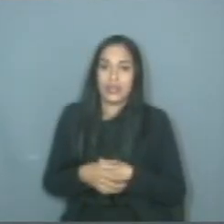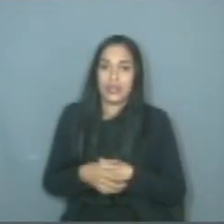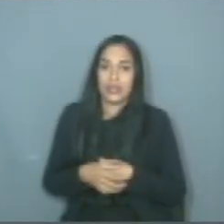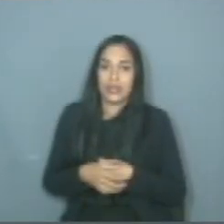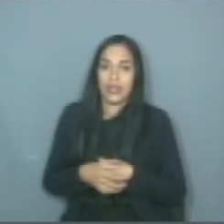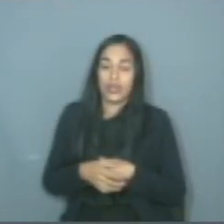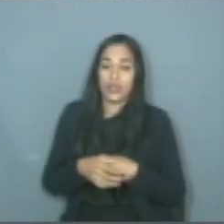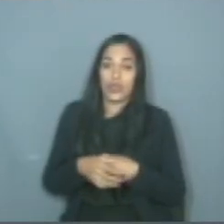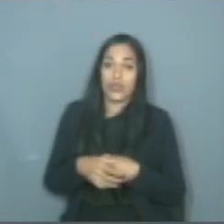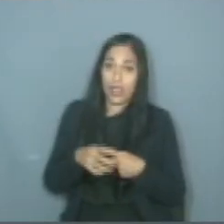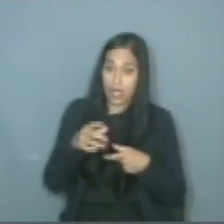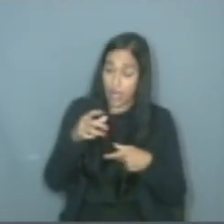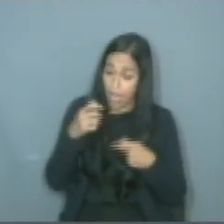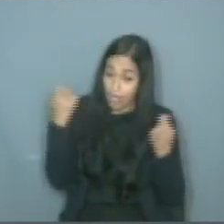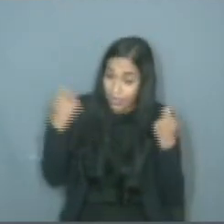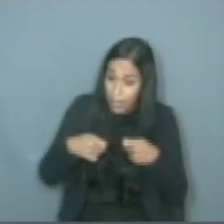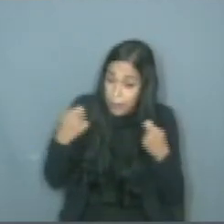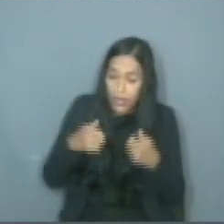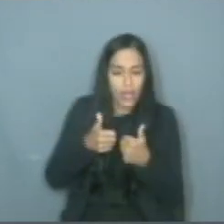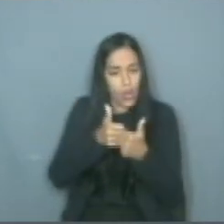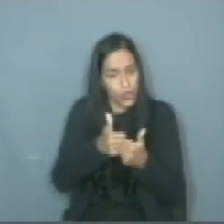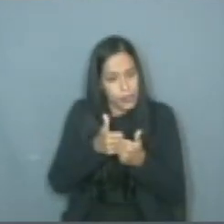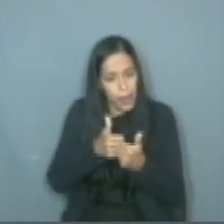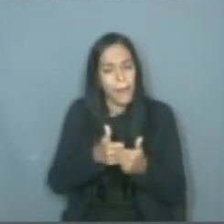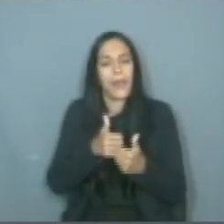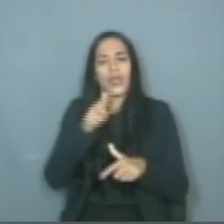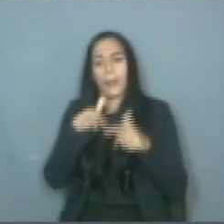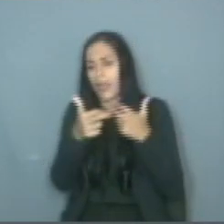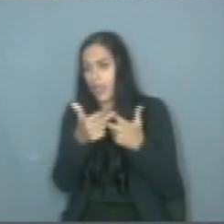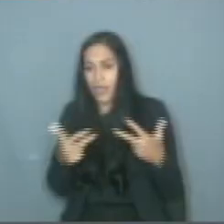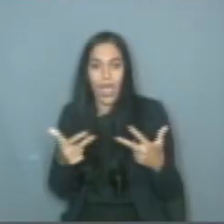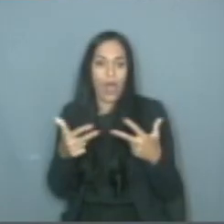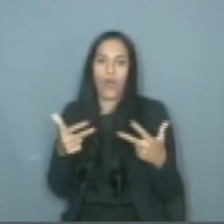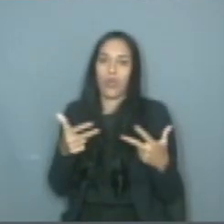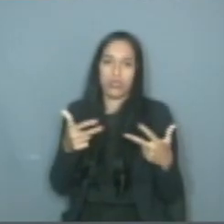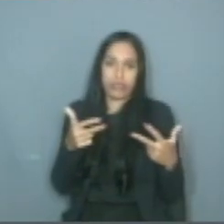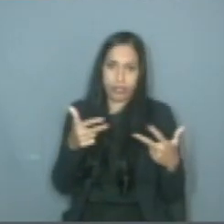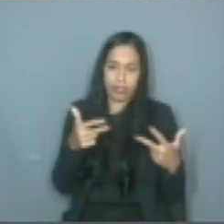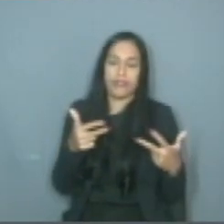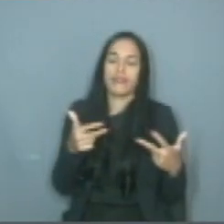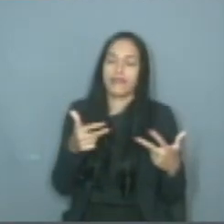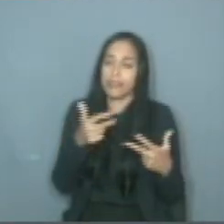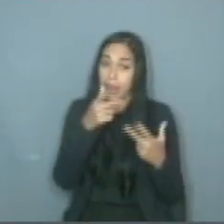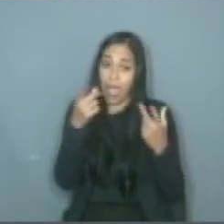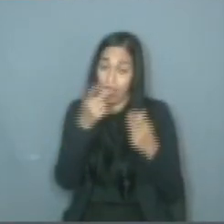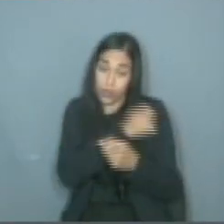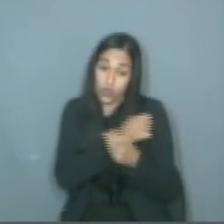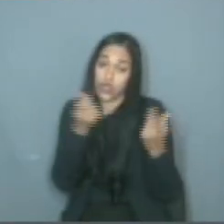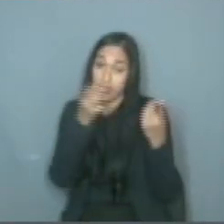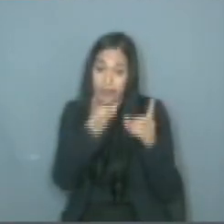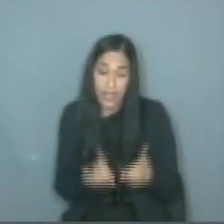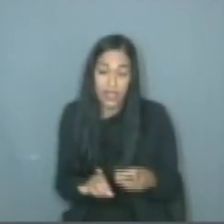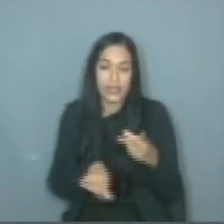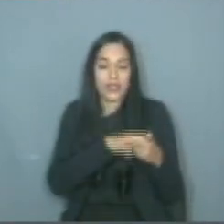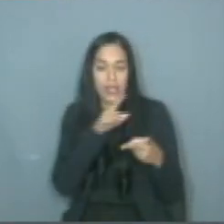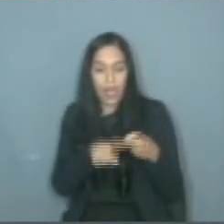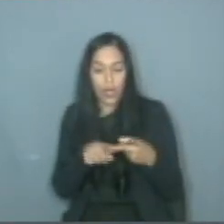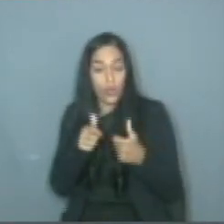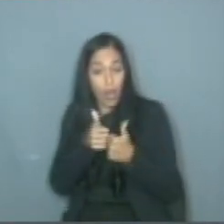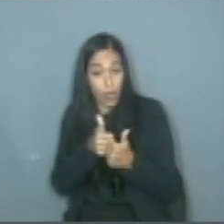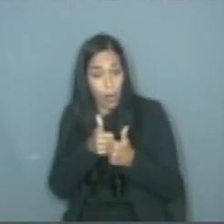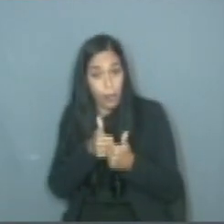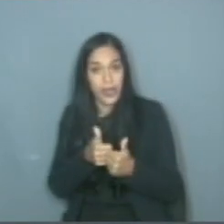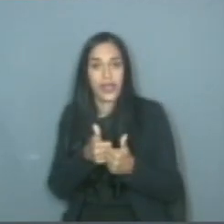humano, certo? Do acompanhamento para os estudantes que estão no mundo da tipicidade, do acompanhante para estar nas salas